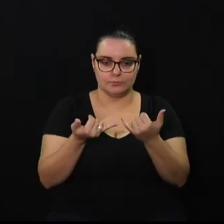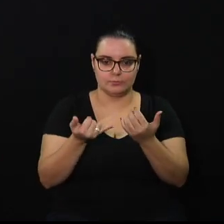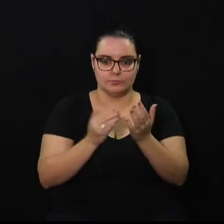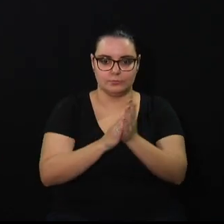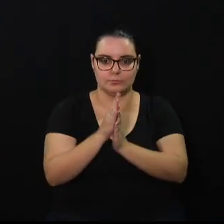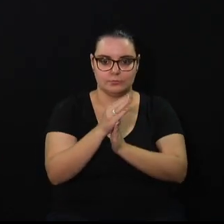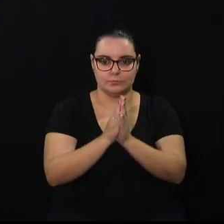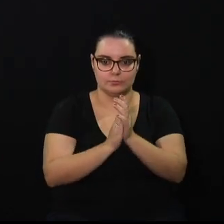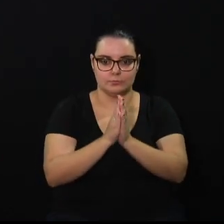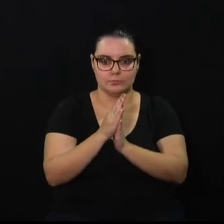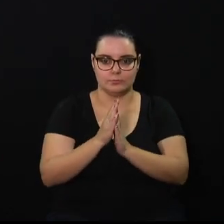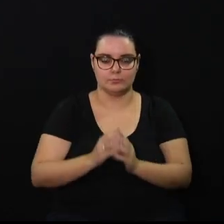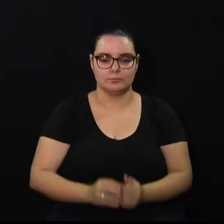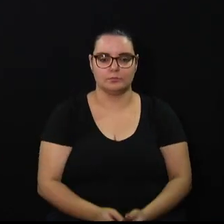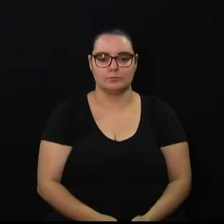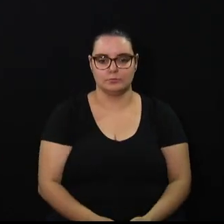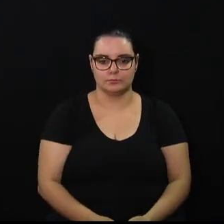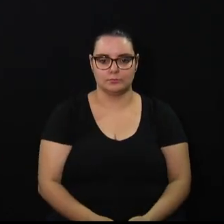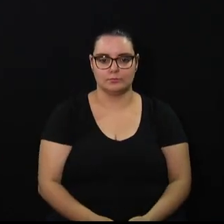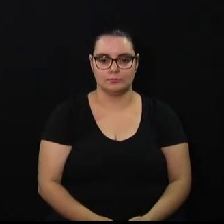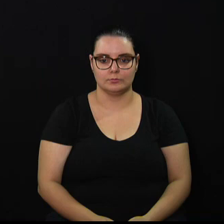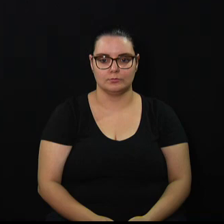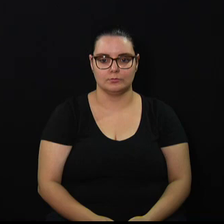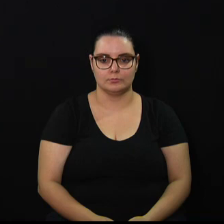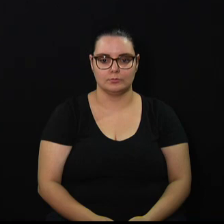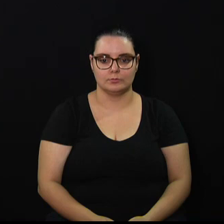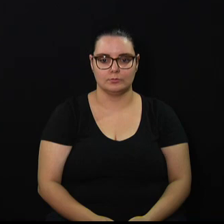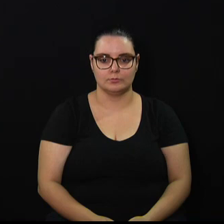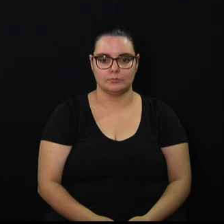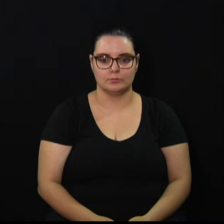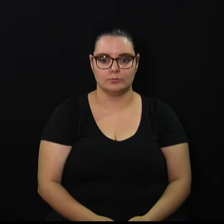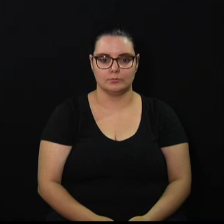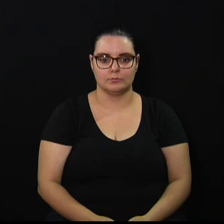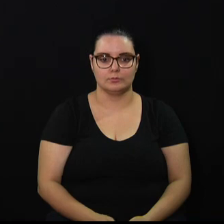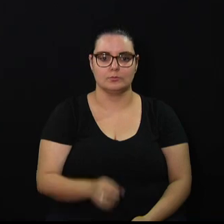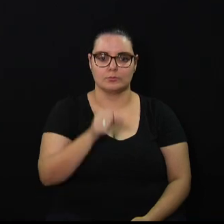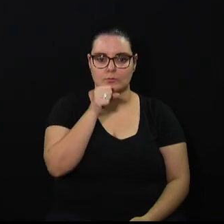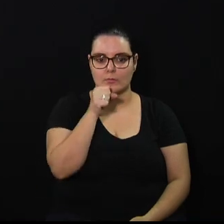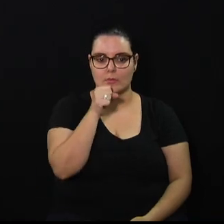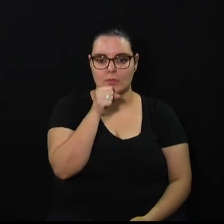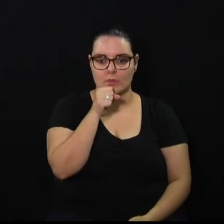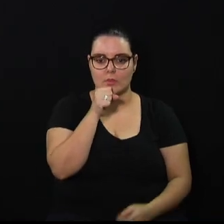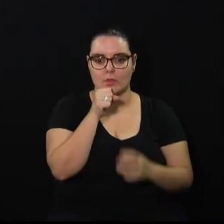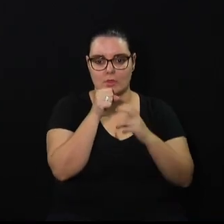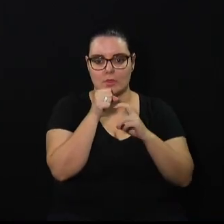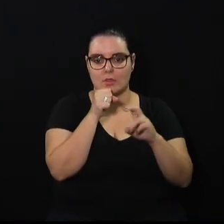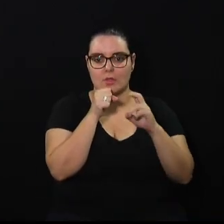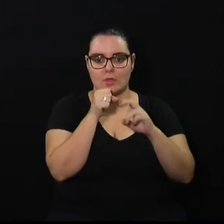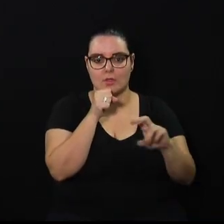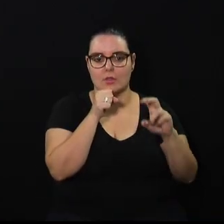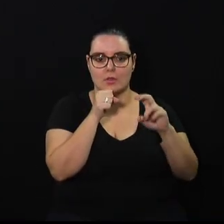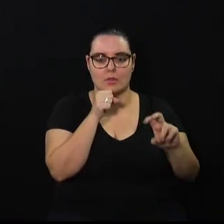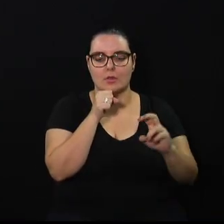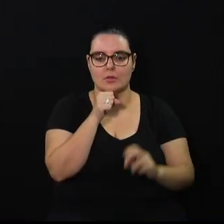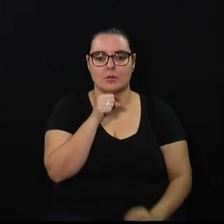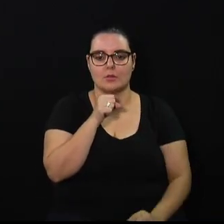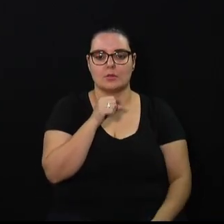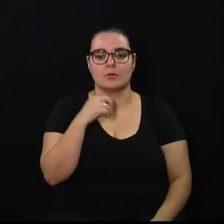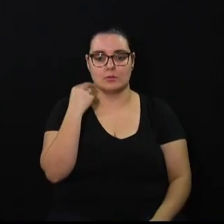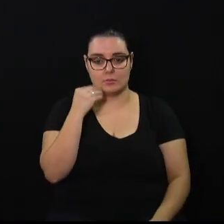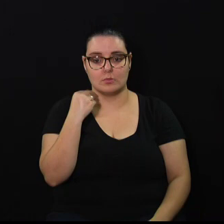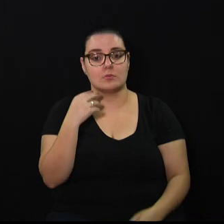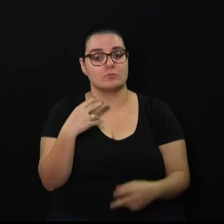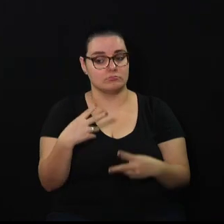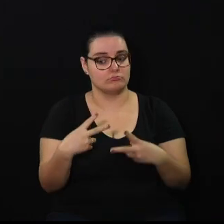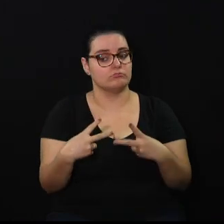de estímulo auditivo seria o microfone de eco que com a minha experiência venho percebendo